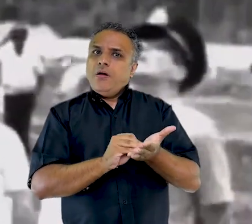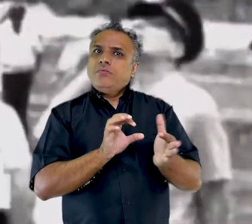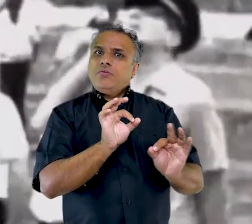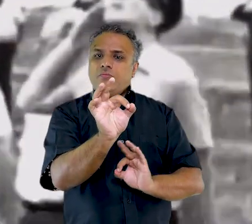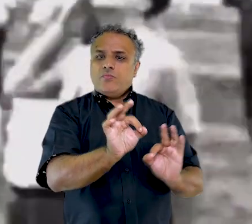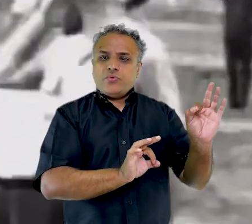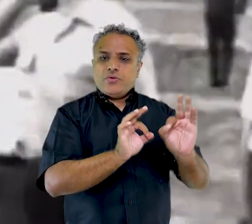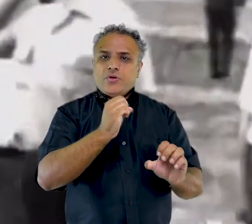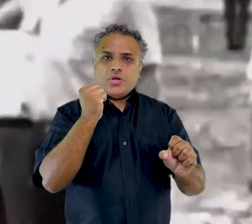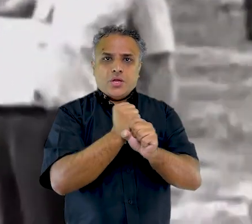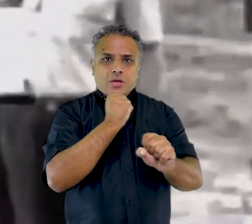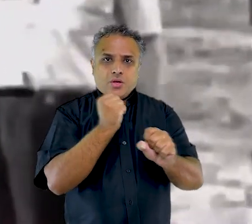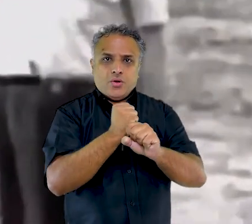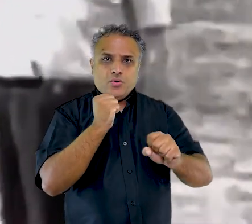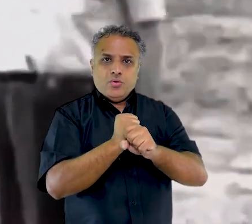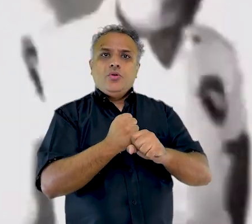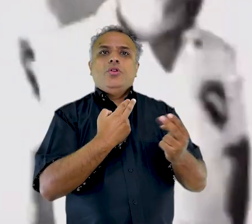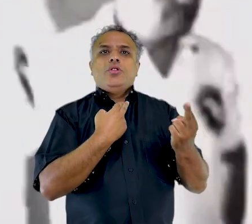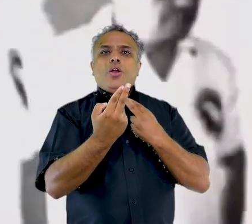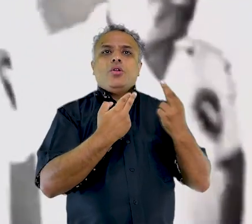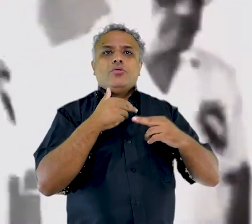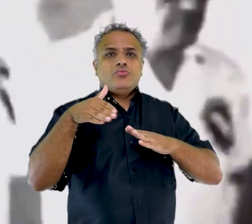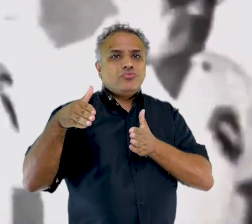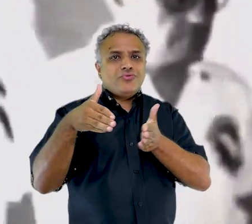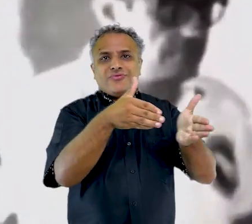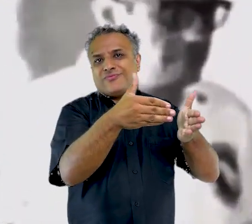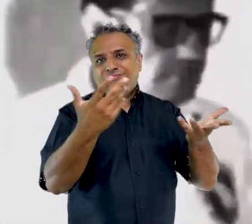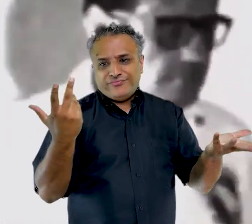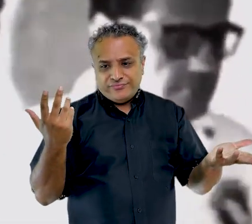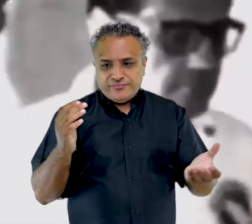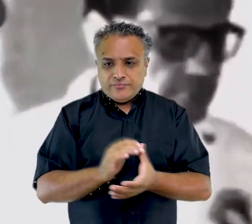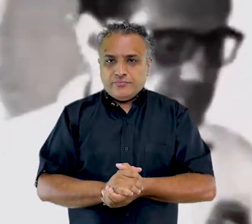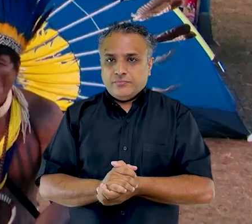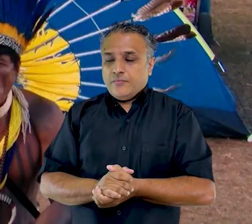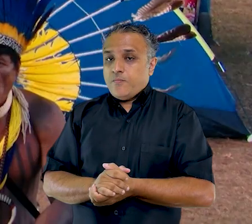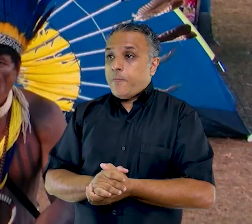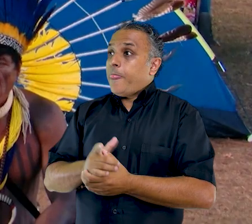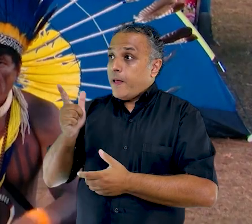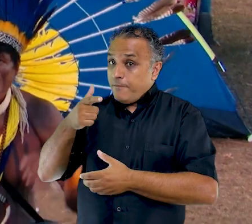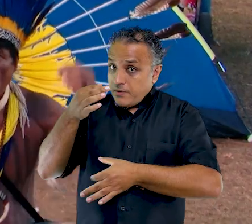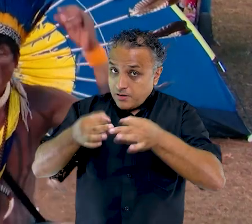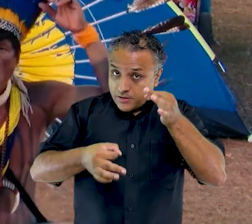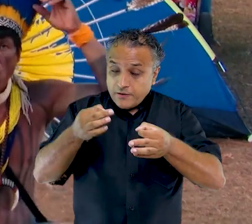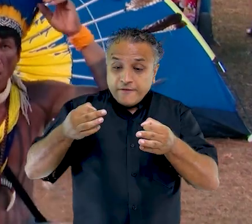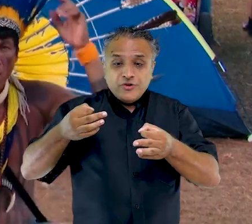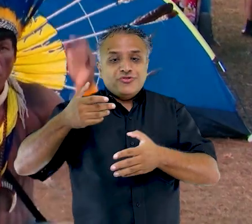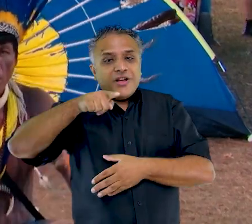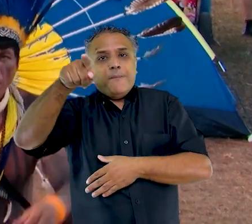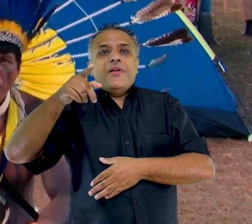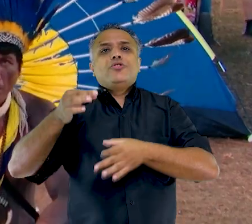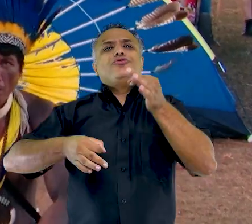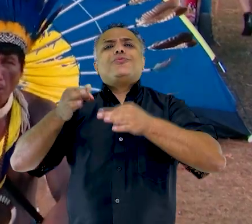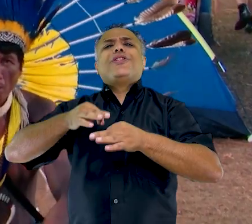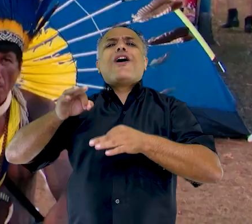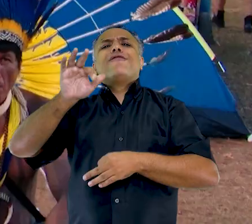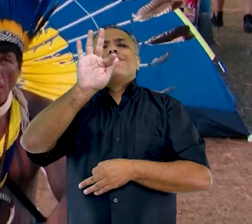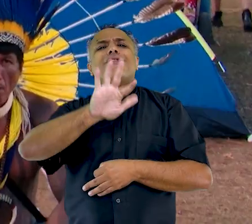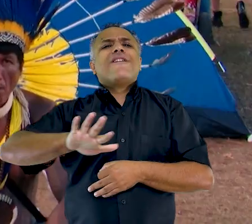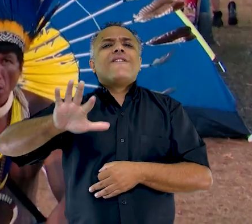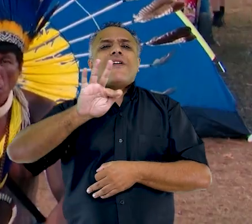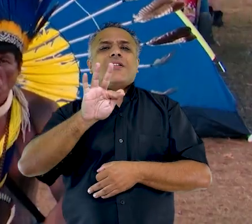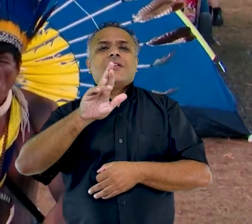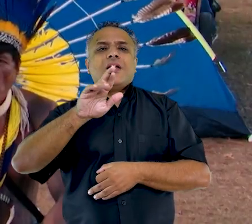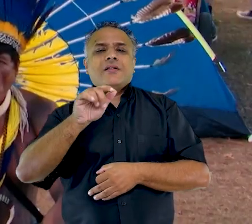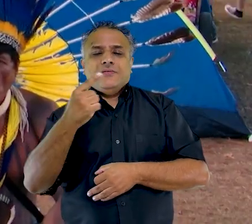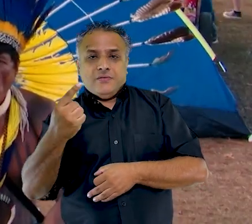para a construção da rodovia transamazônica, por exemplo. Uma dessas ações foi julgada recentemente pelo Tribunal Regional Federal da Primeira Região.